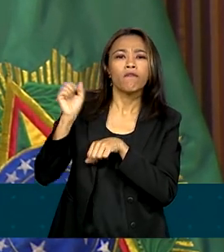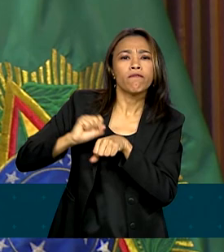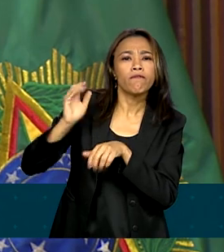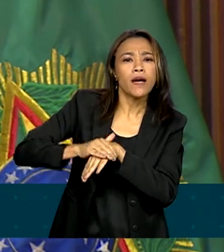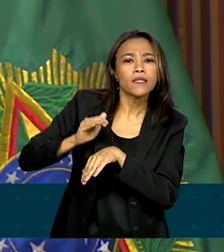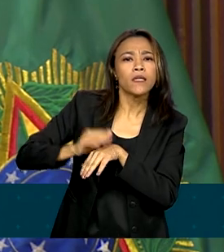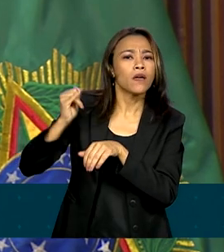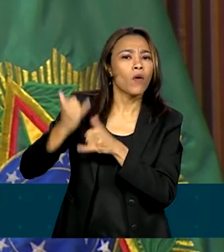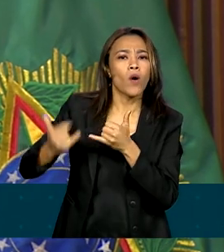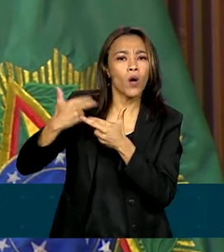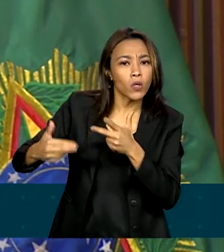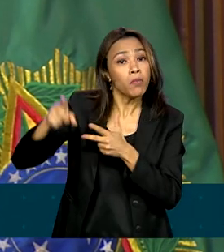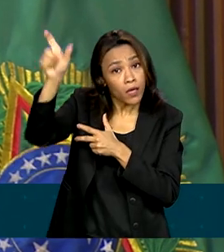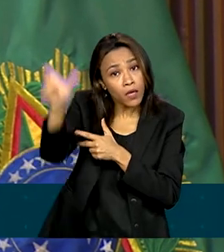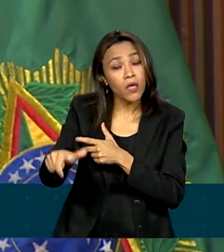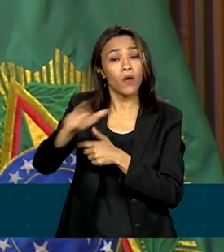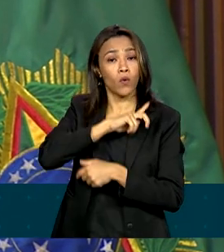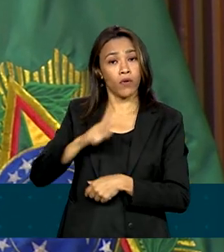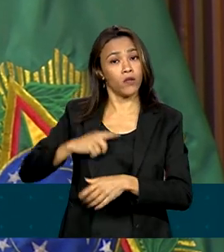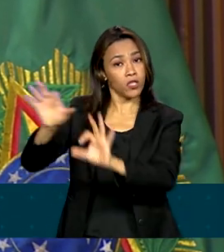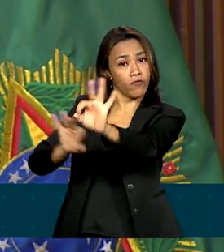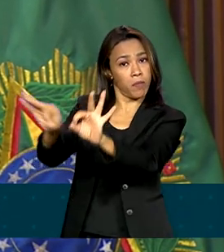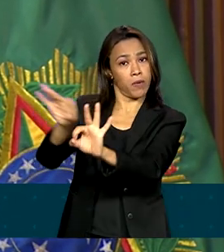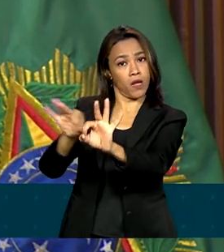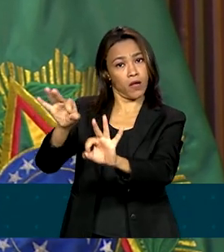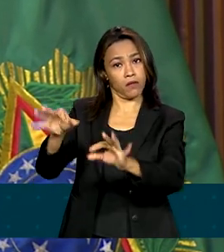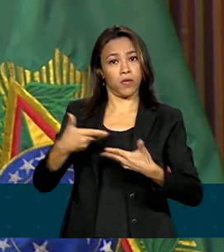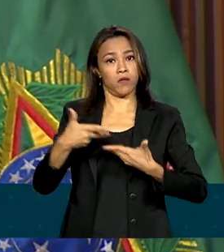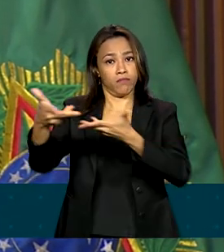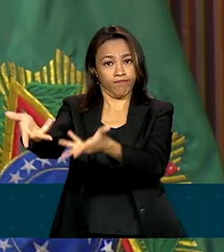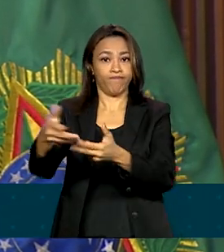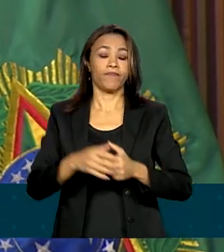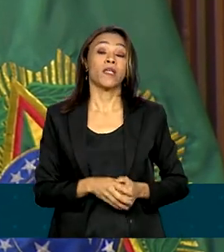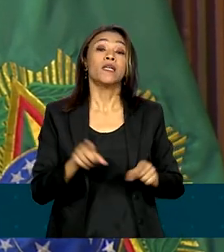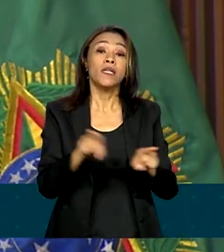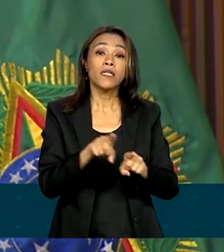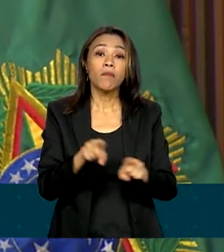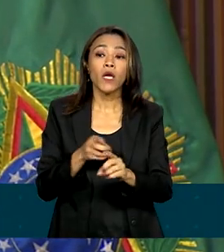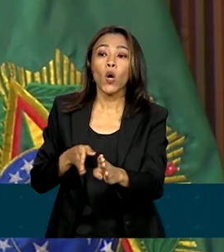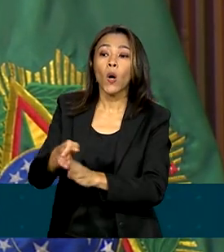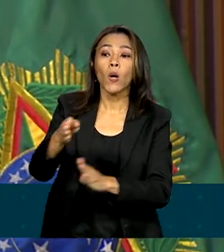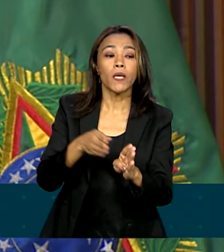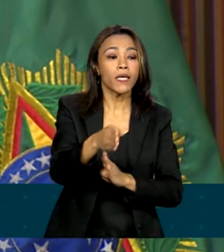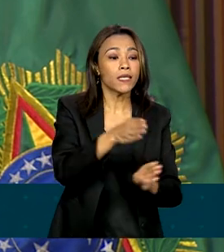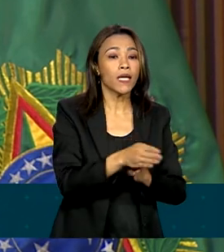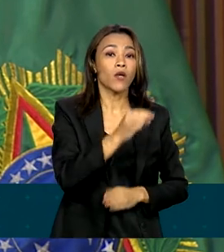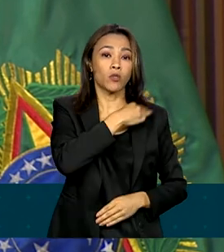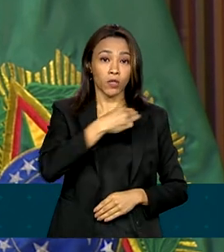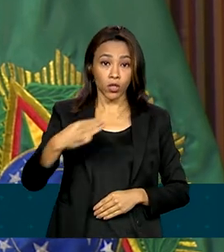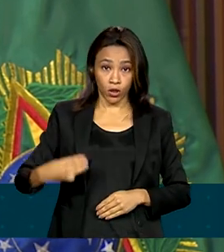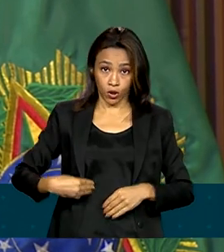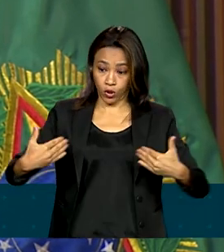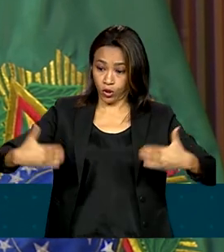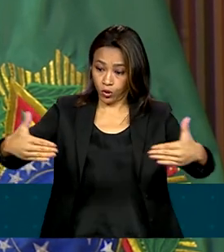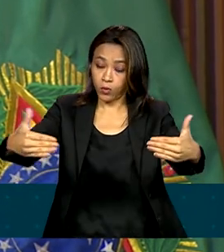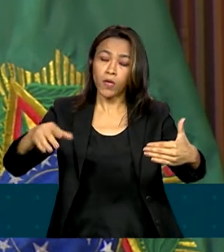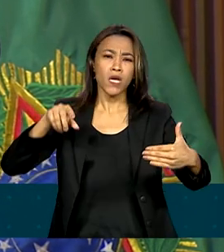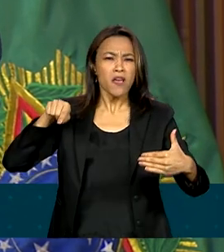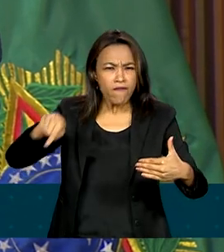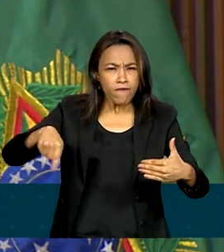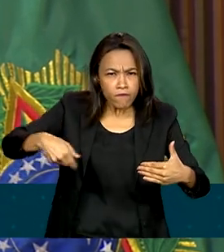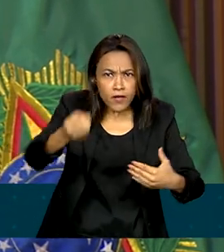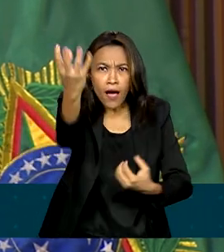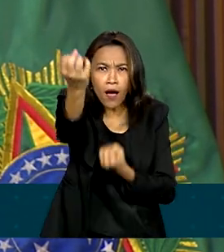que o governador esteja preparado. E vamos orientar os nossos ministros. Para cada viagem que os ministros fizerem ao